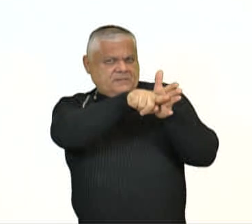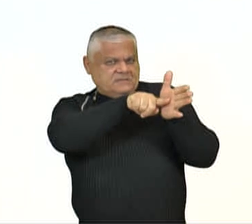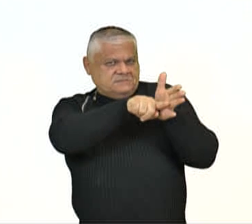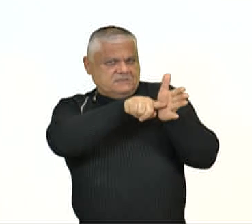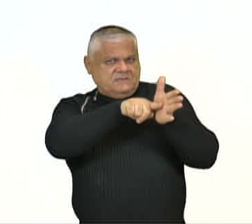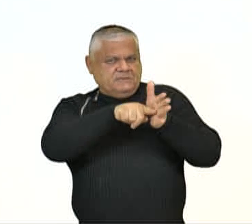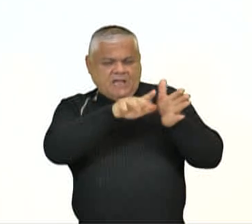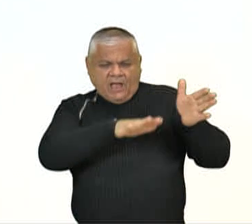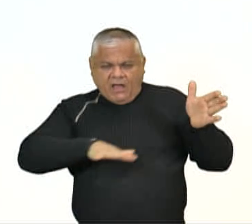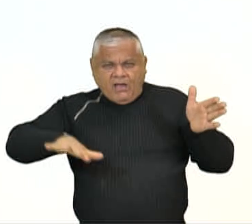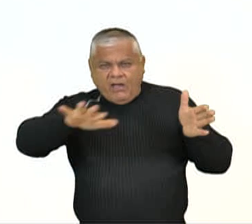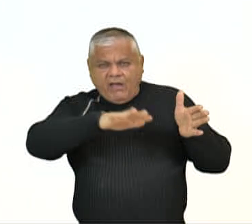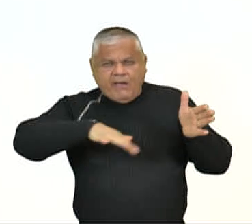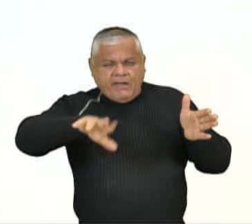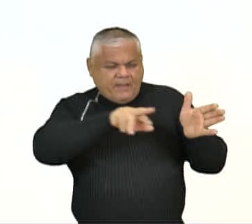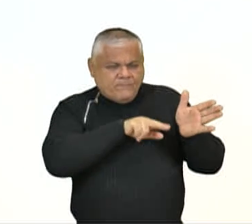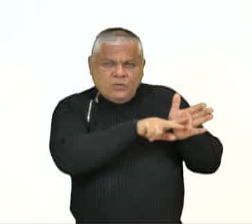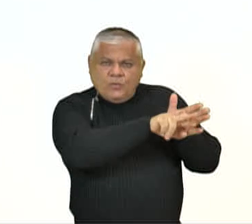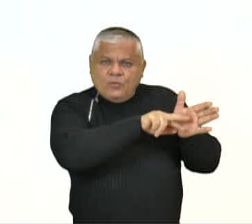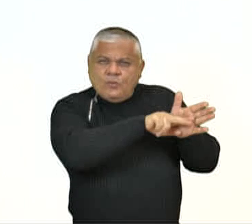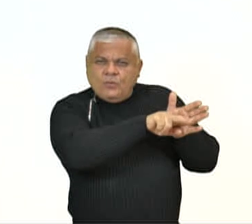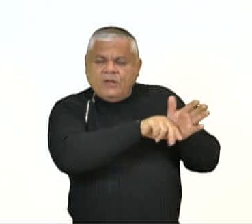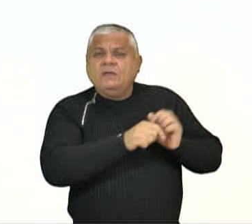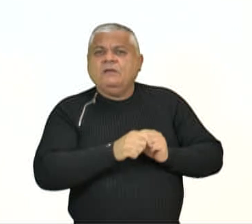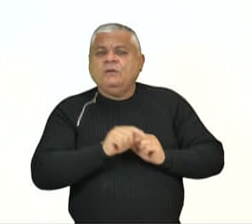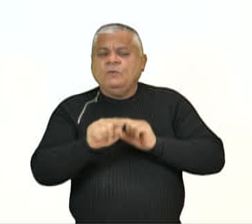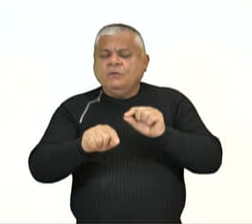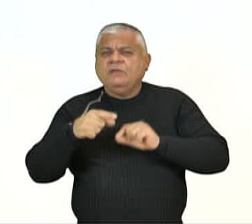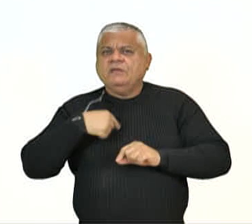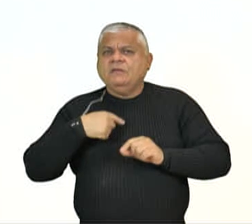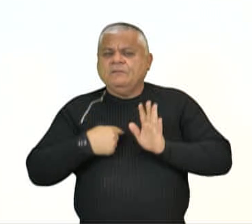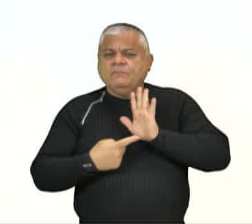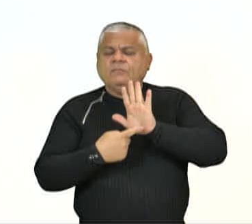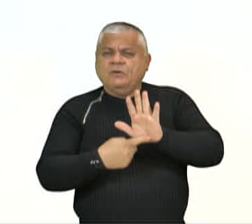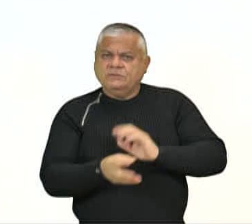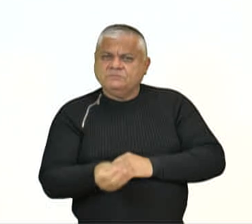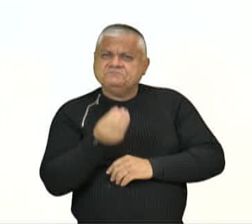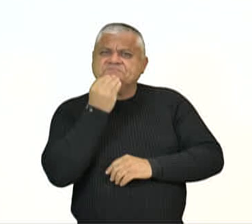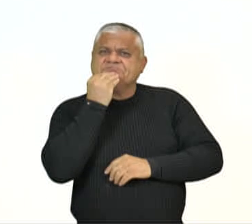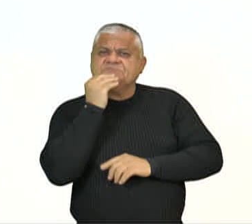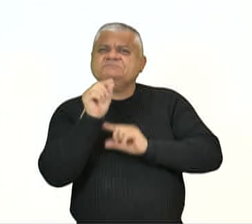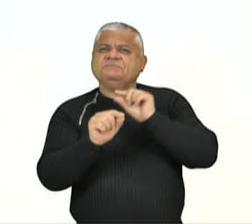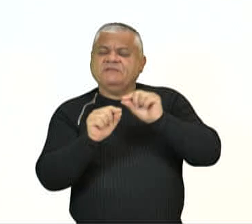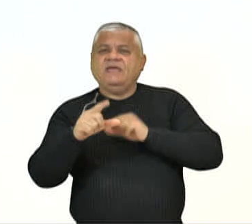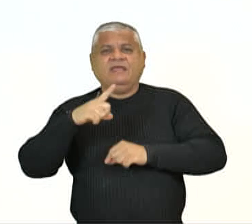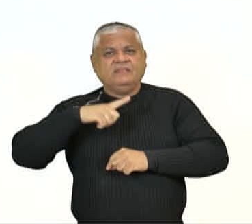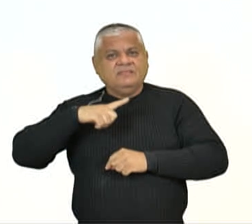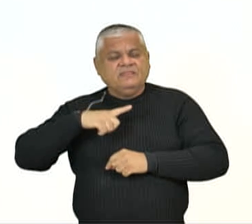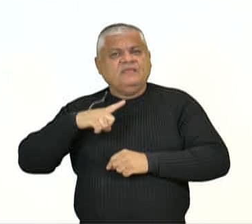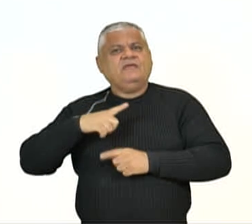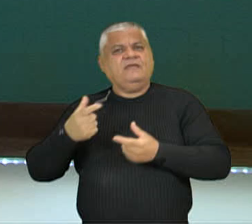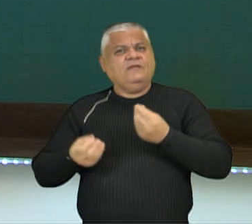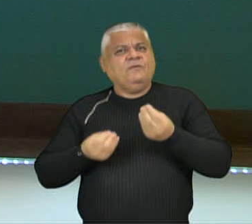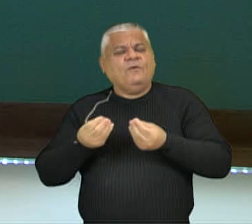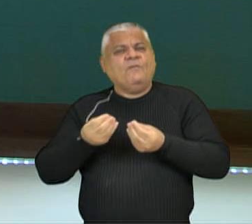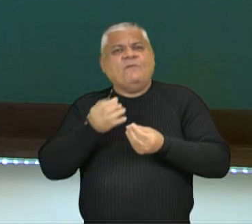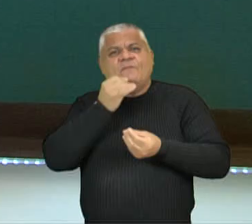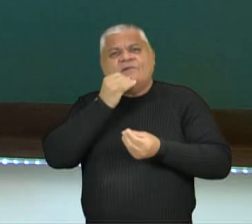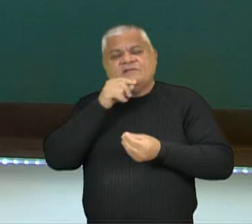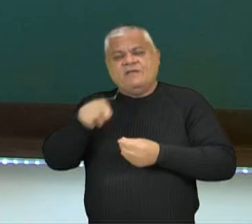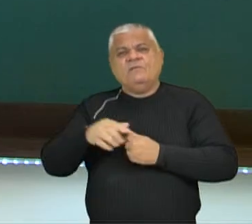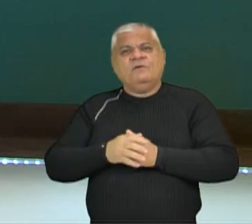diferentes áreas da biologia, elas trazem evidências que levam à tona